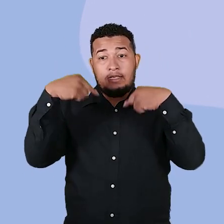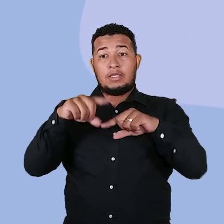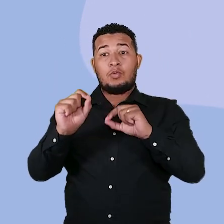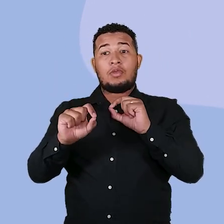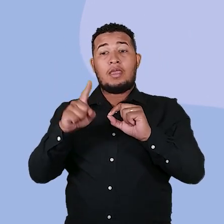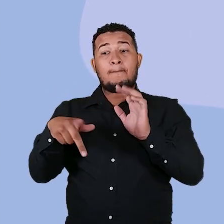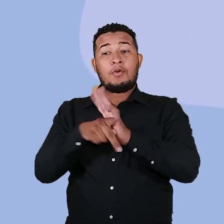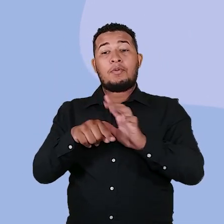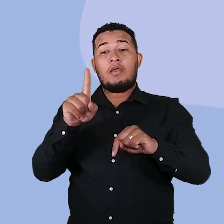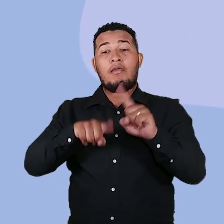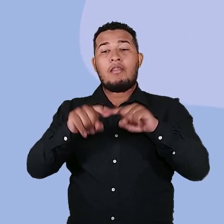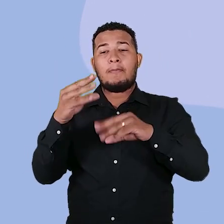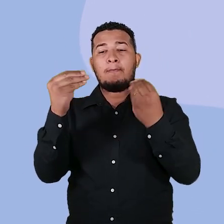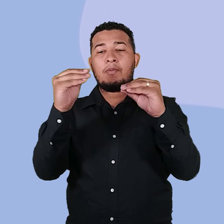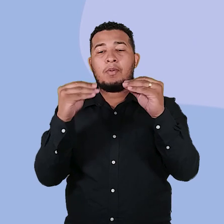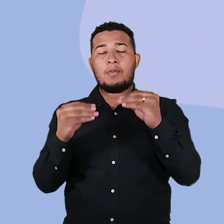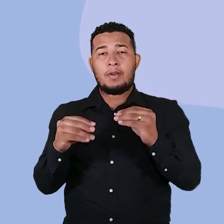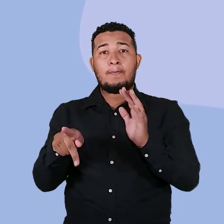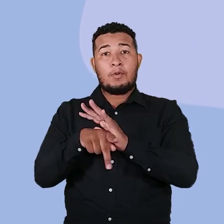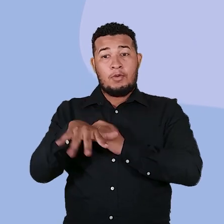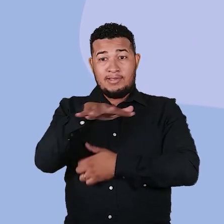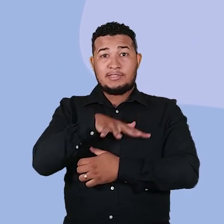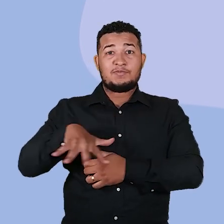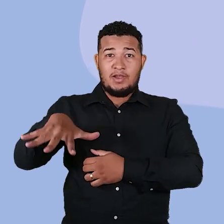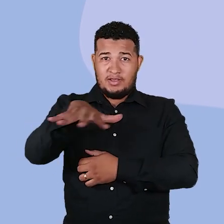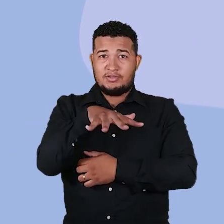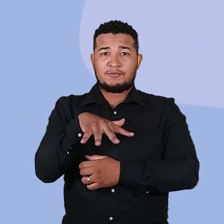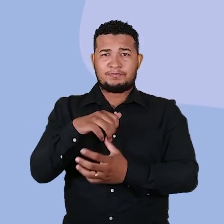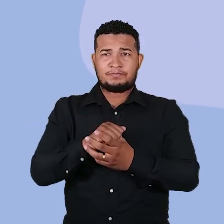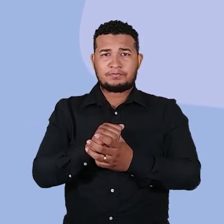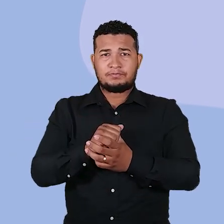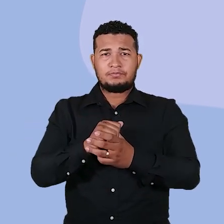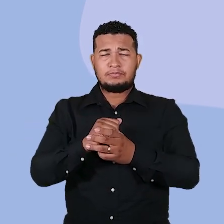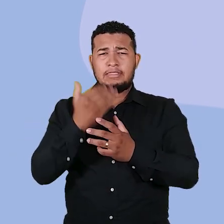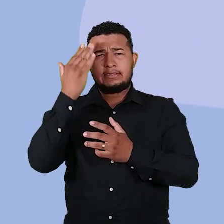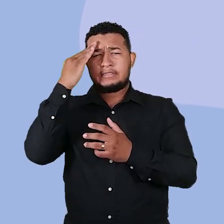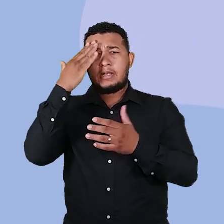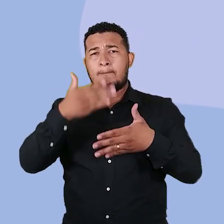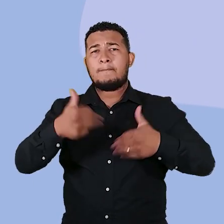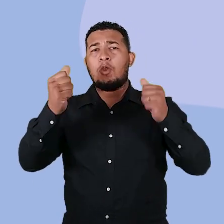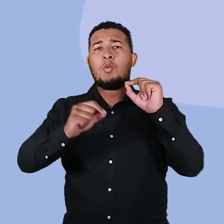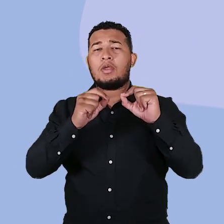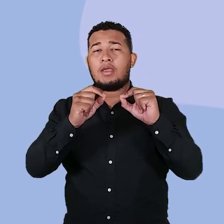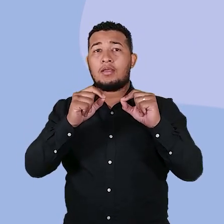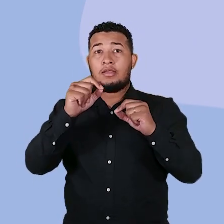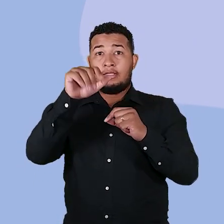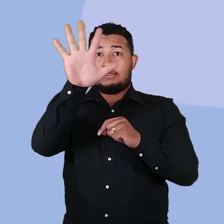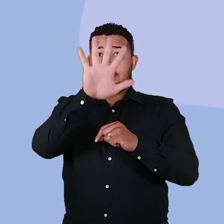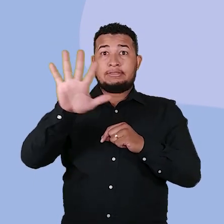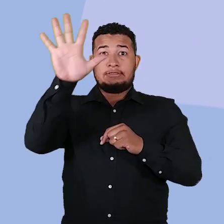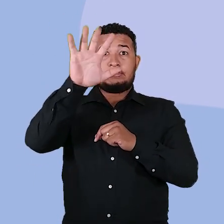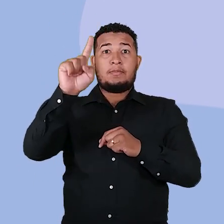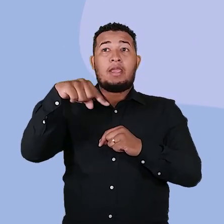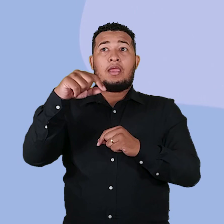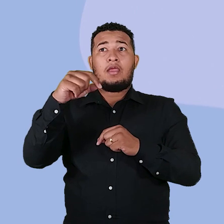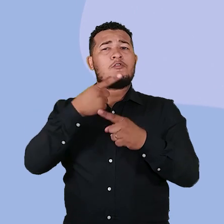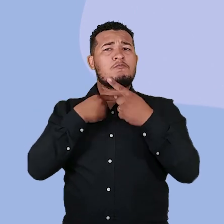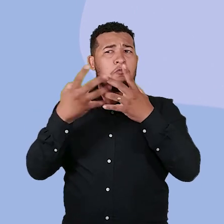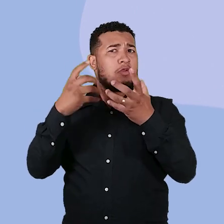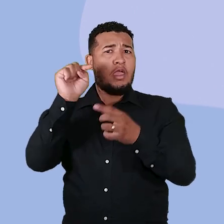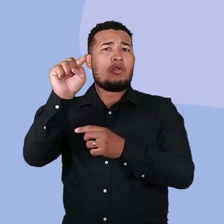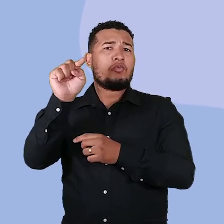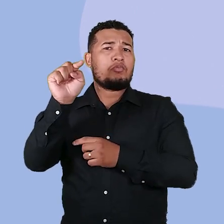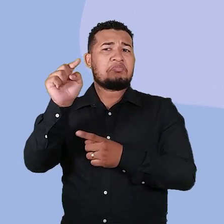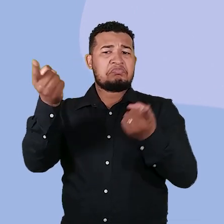quantidade de elementos do espaço amostral mas para você entender melhor aqui em cima é a